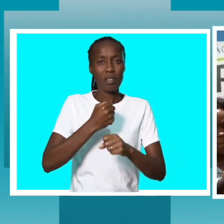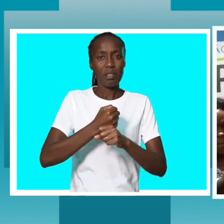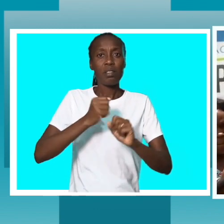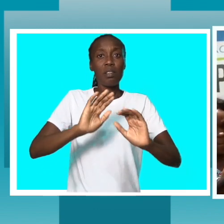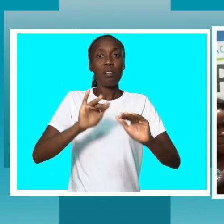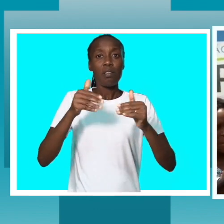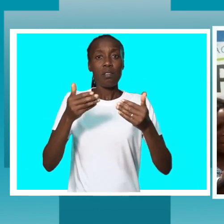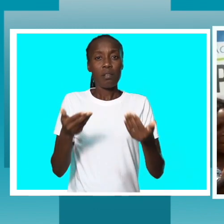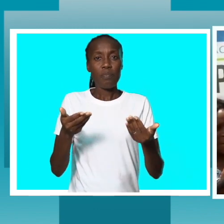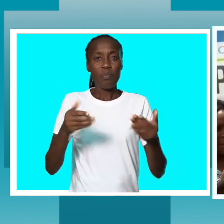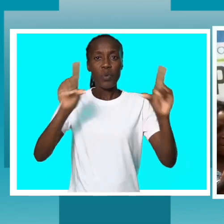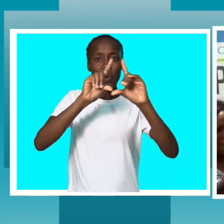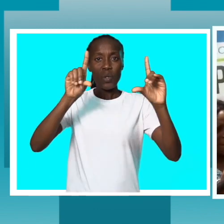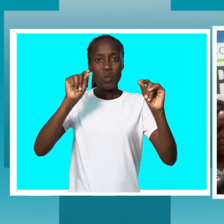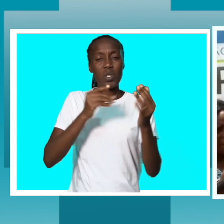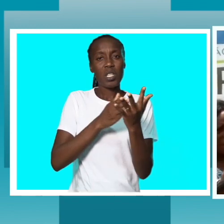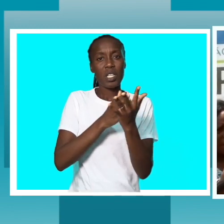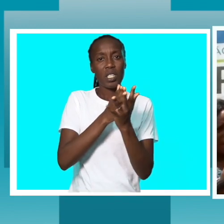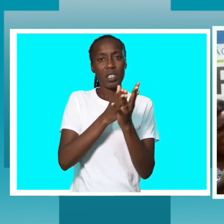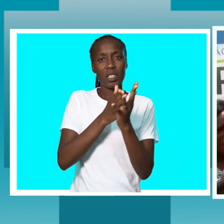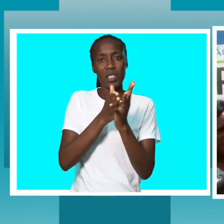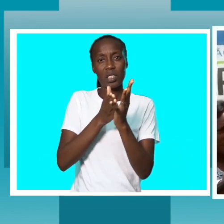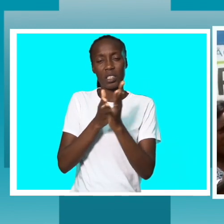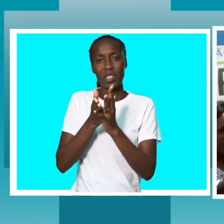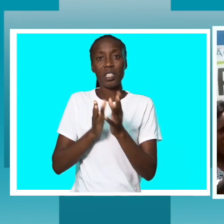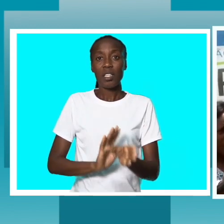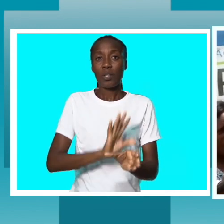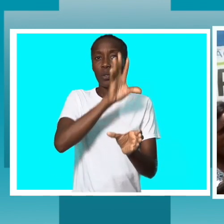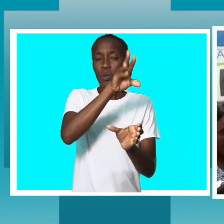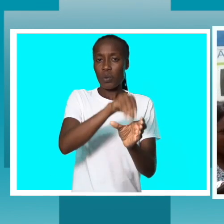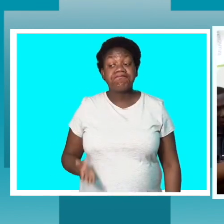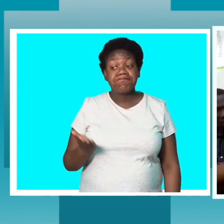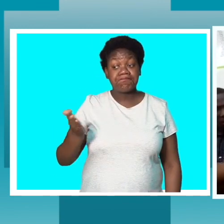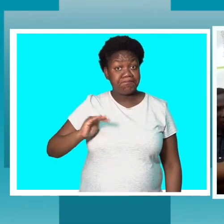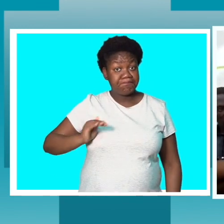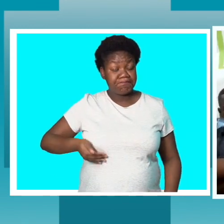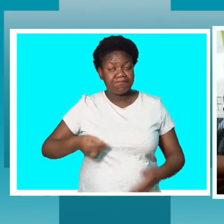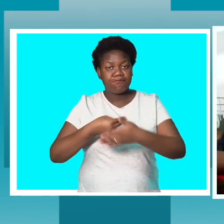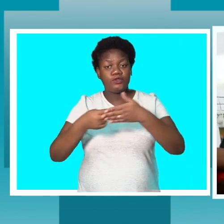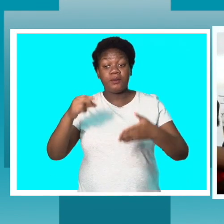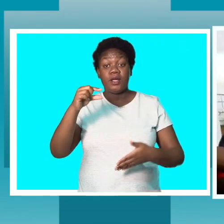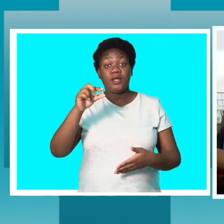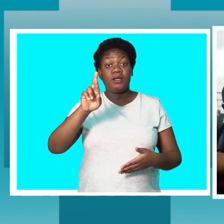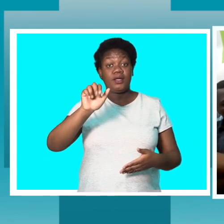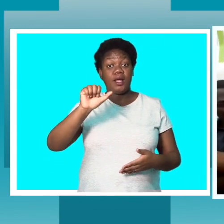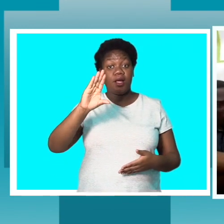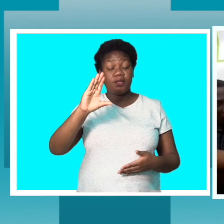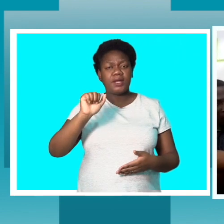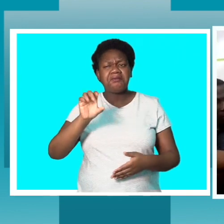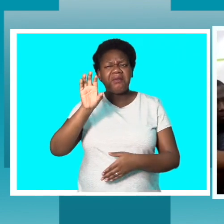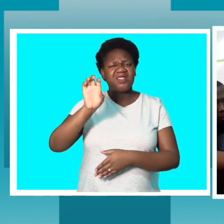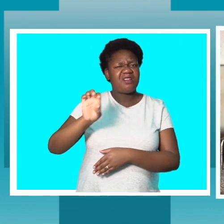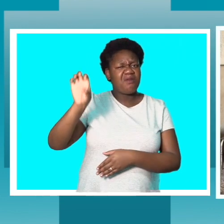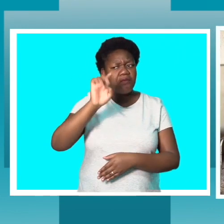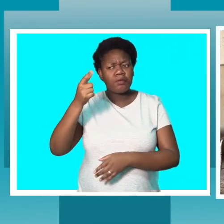para acelerar, portanto, a estratégia de inclusão das pessoas com deficiência. Graça Souza, da União